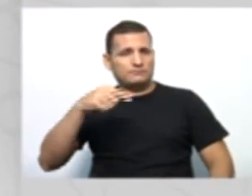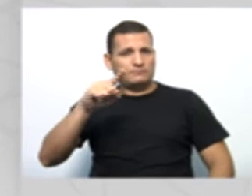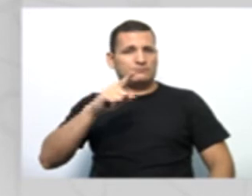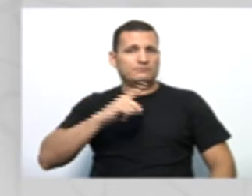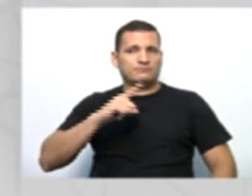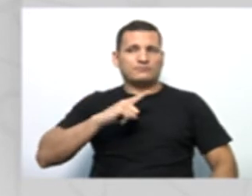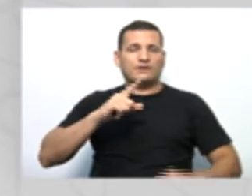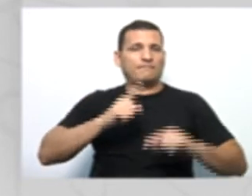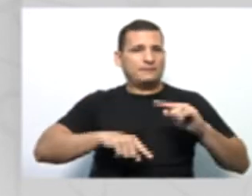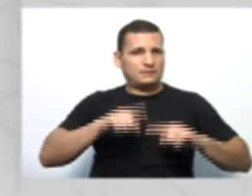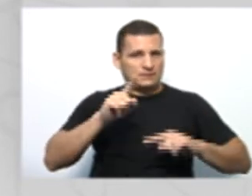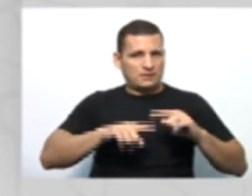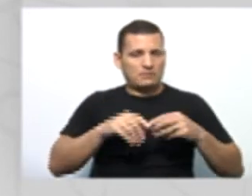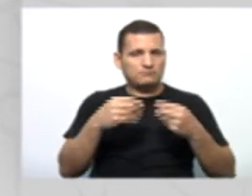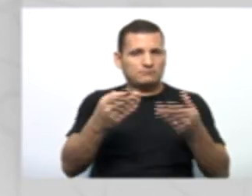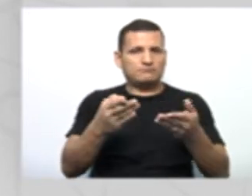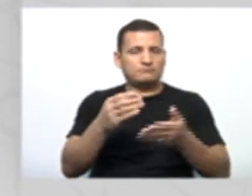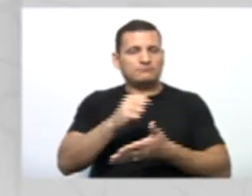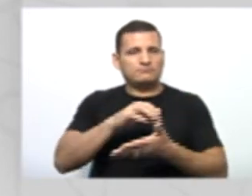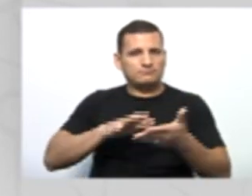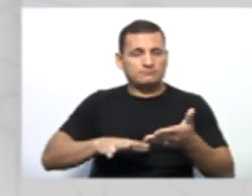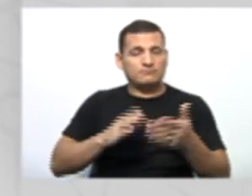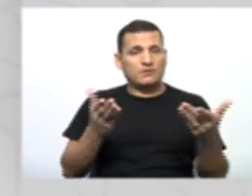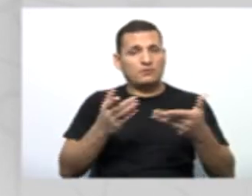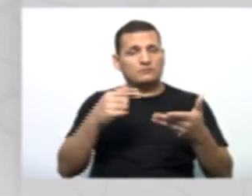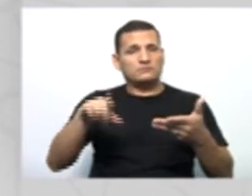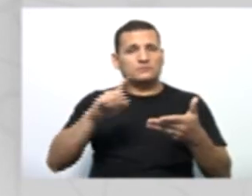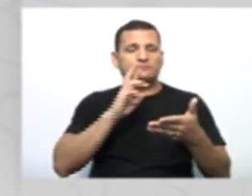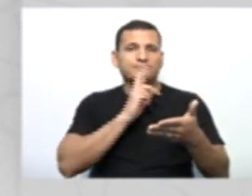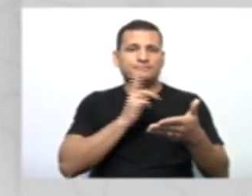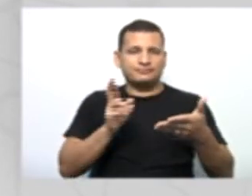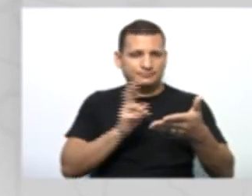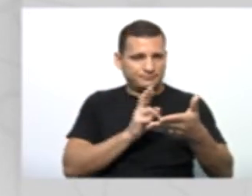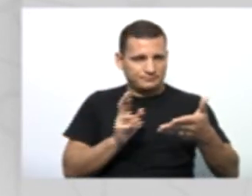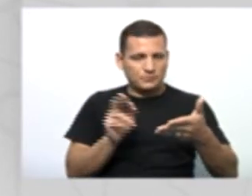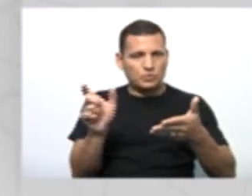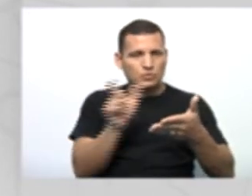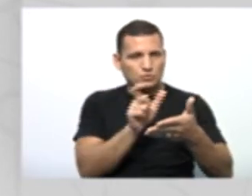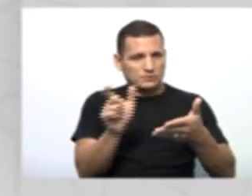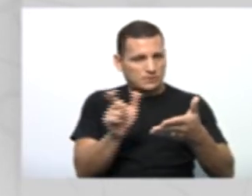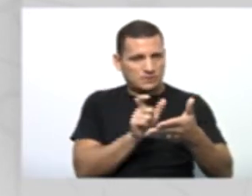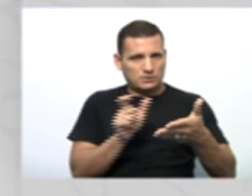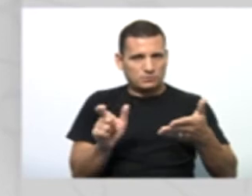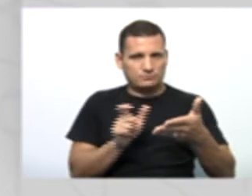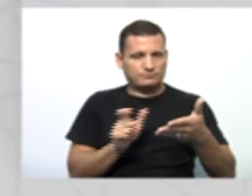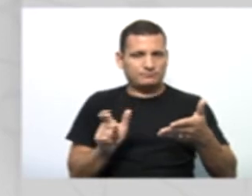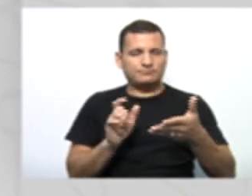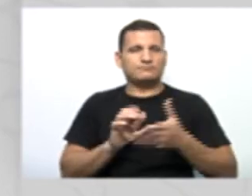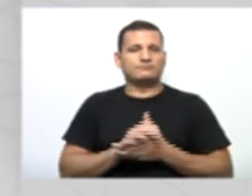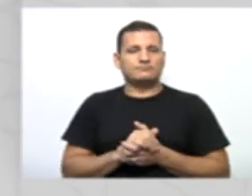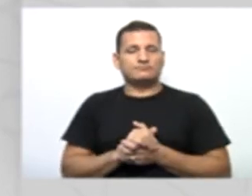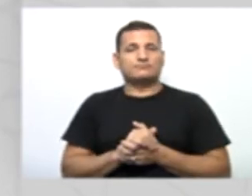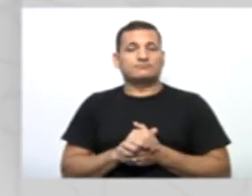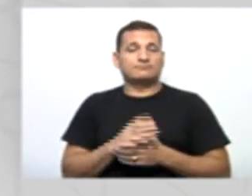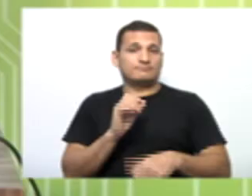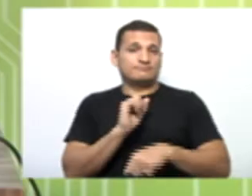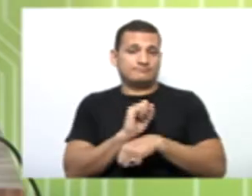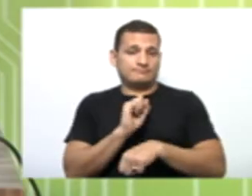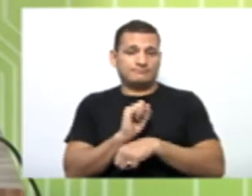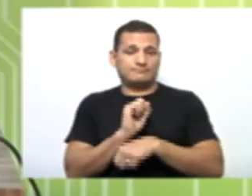o material para atividade de sala e vocês vão relacionar, né, os conceitos com as suas definições. Esperamos que